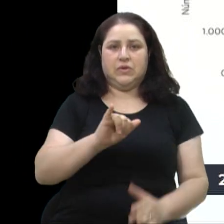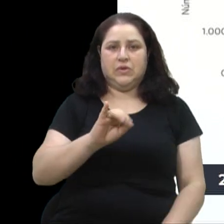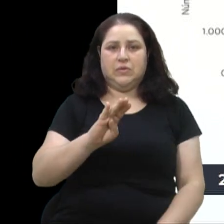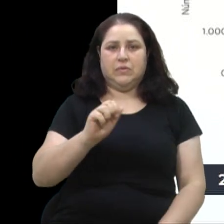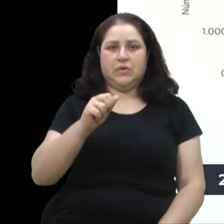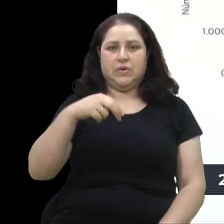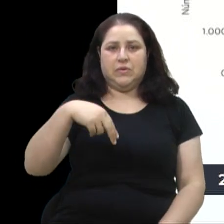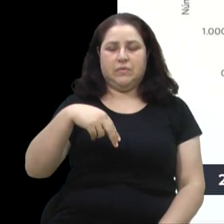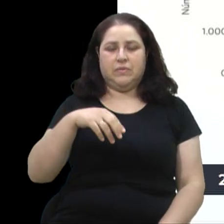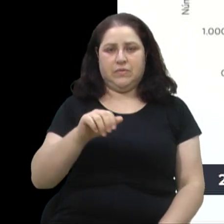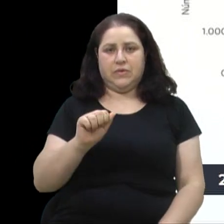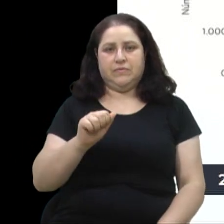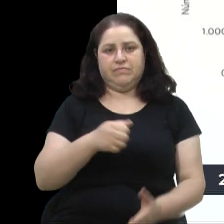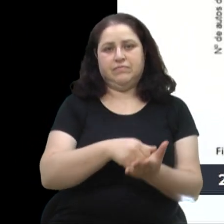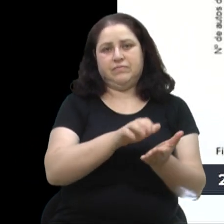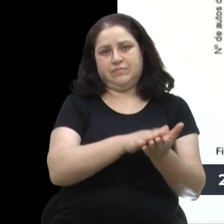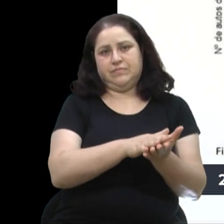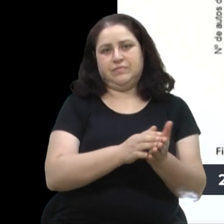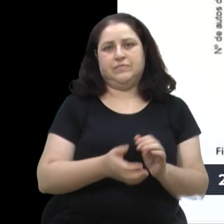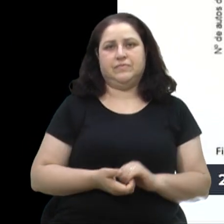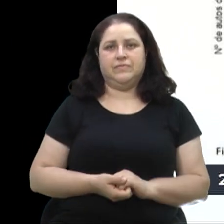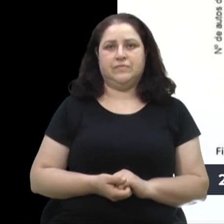passar.